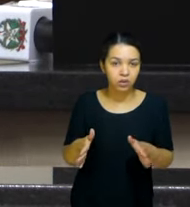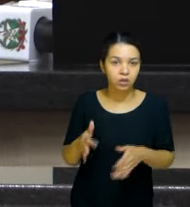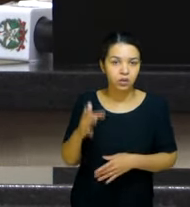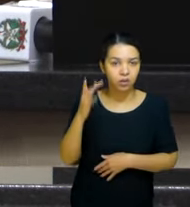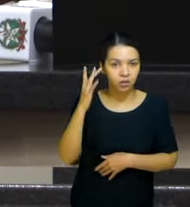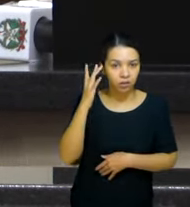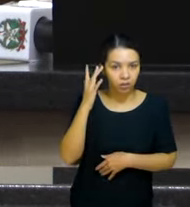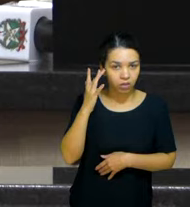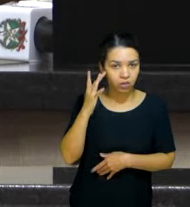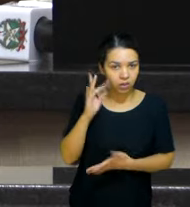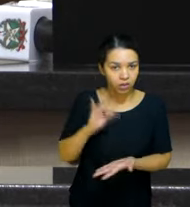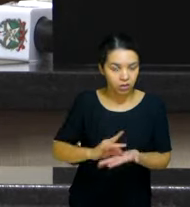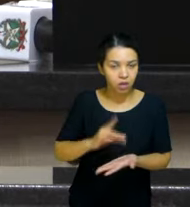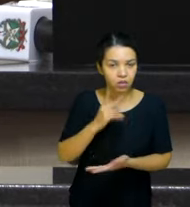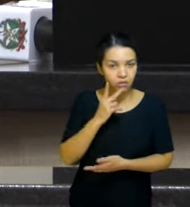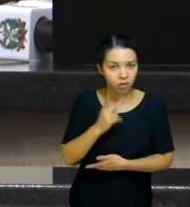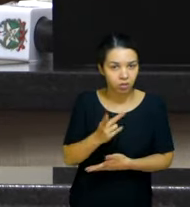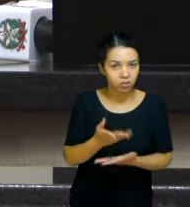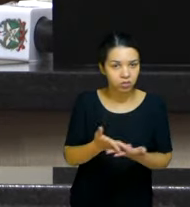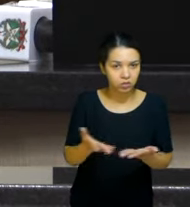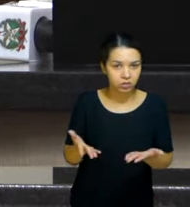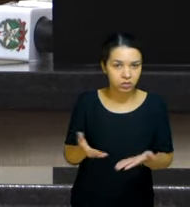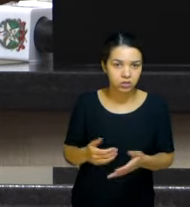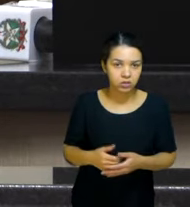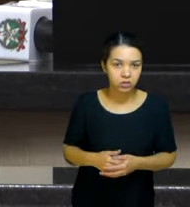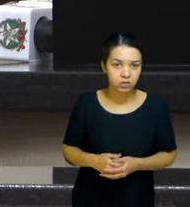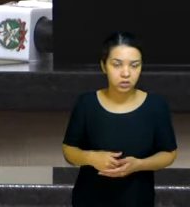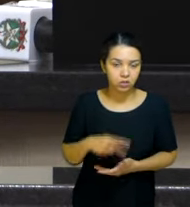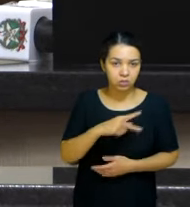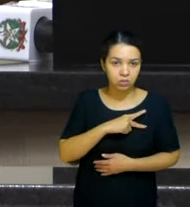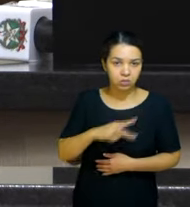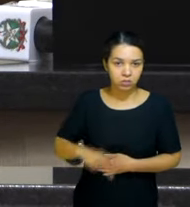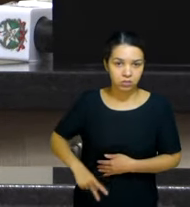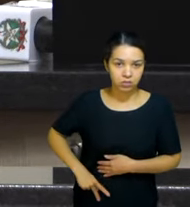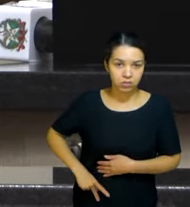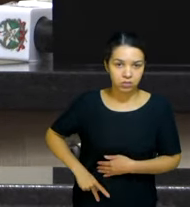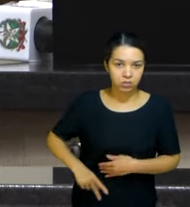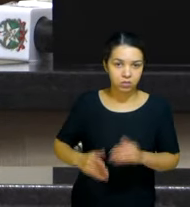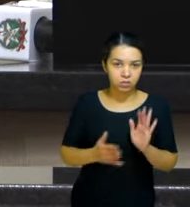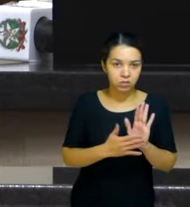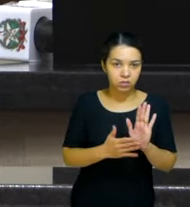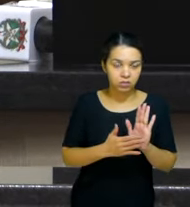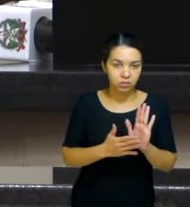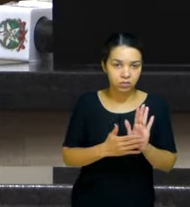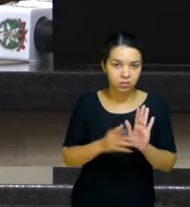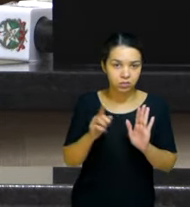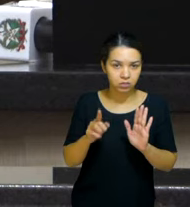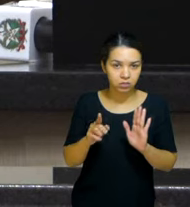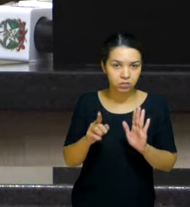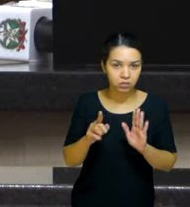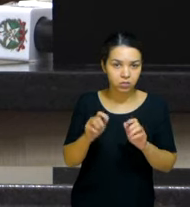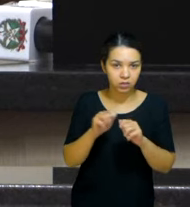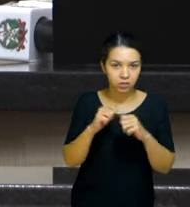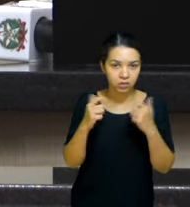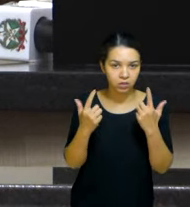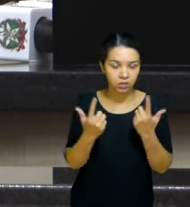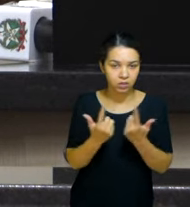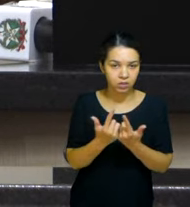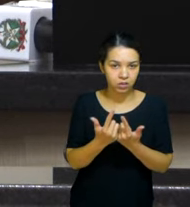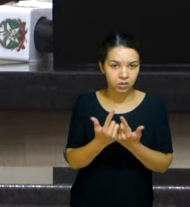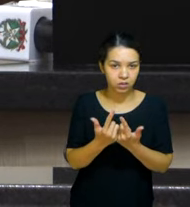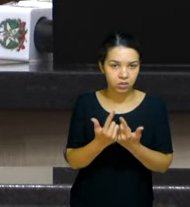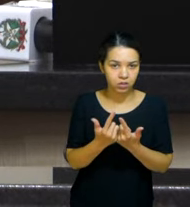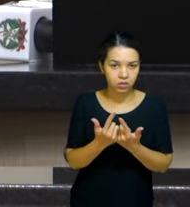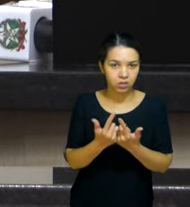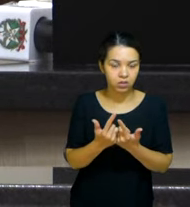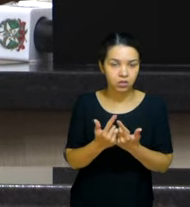vocês que, quando o presidente propôs, lá na audiência, lá na Alesc